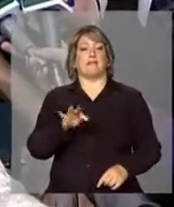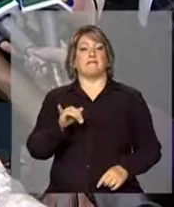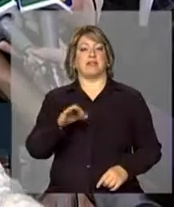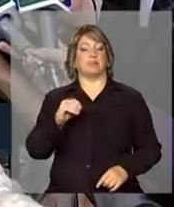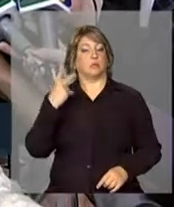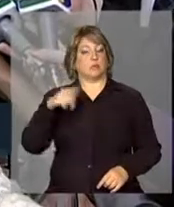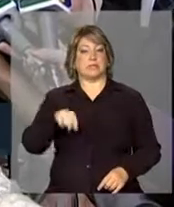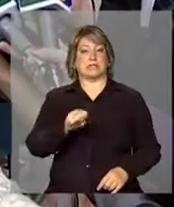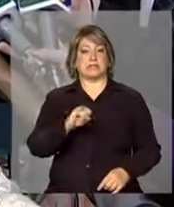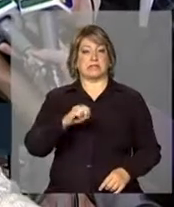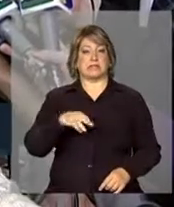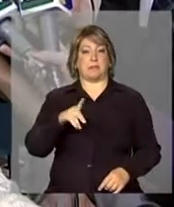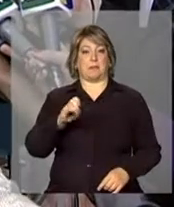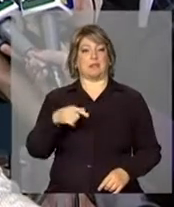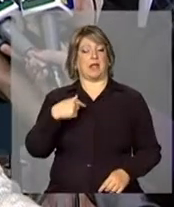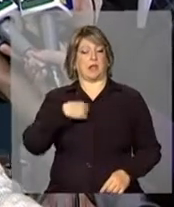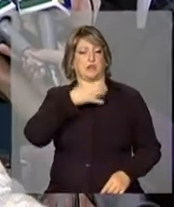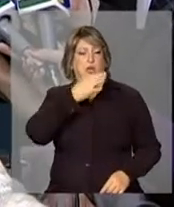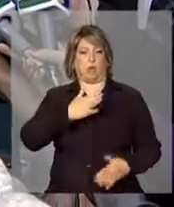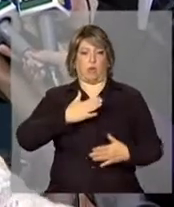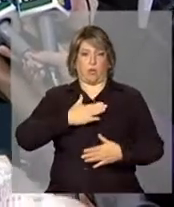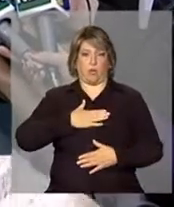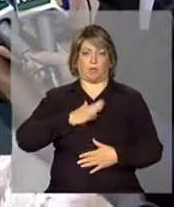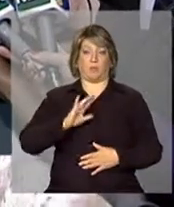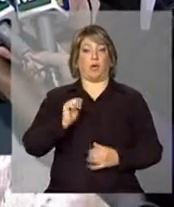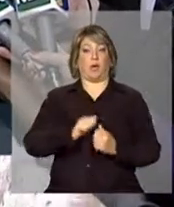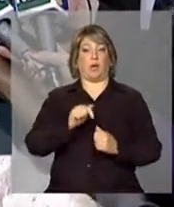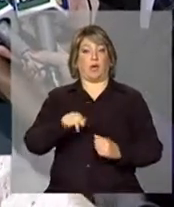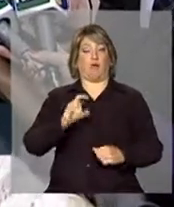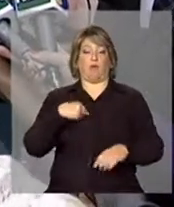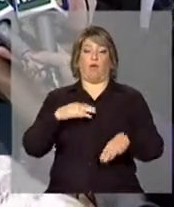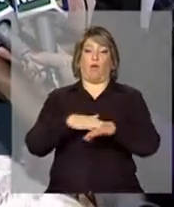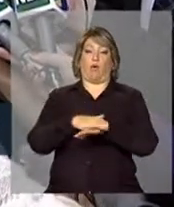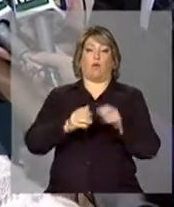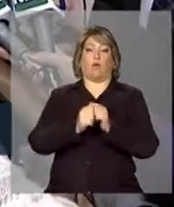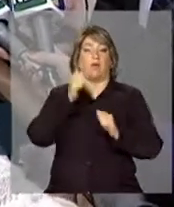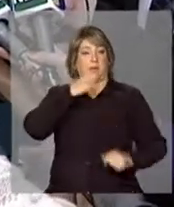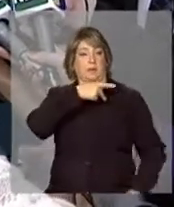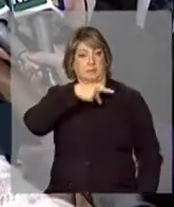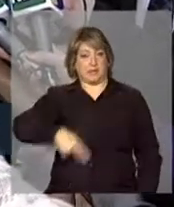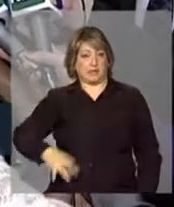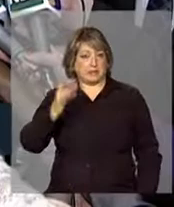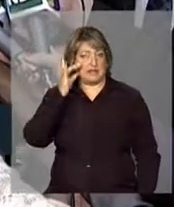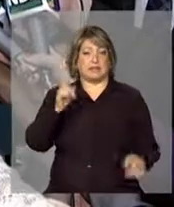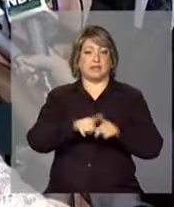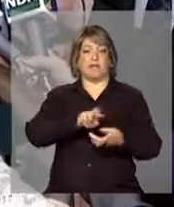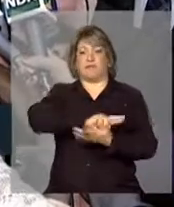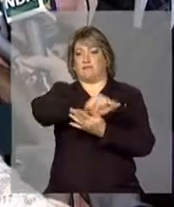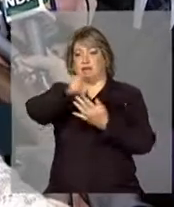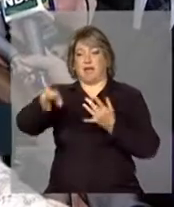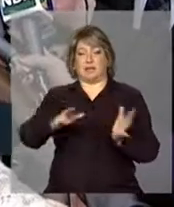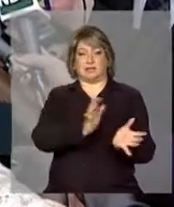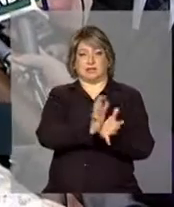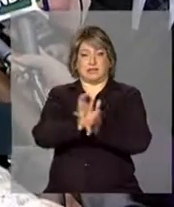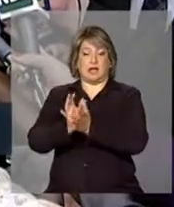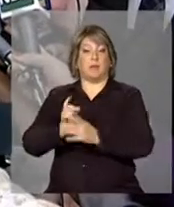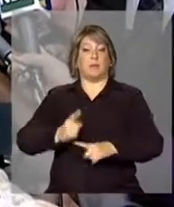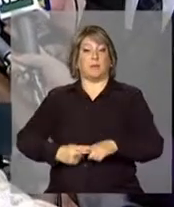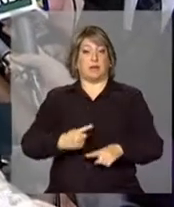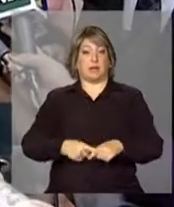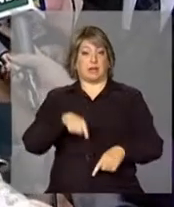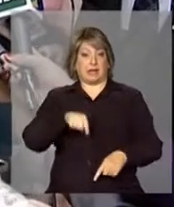muito formada sobre isso. E com ela eu vou conversar com a presidente e com as várias áreas, porque